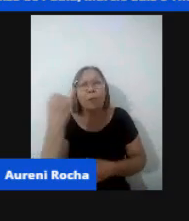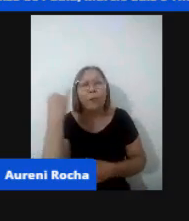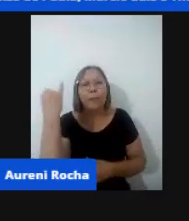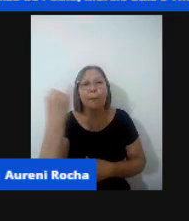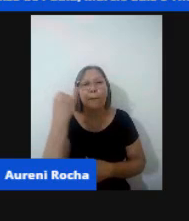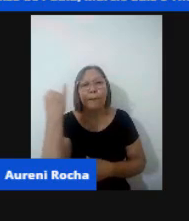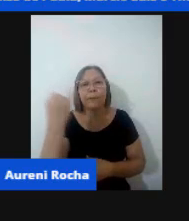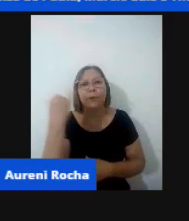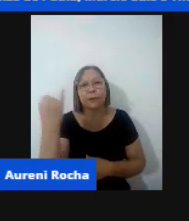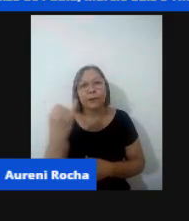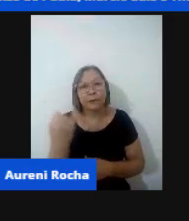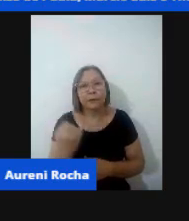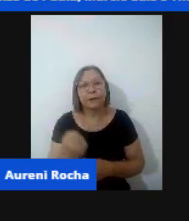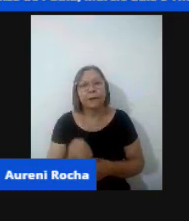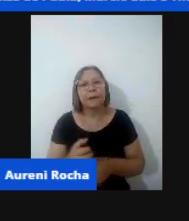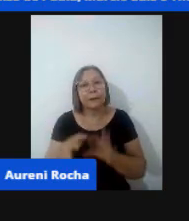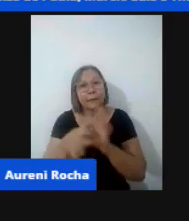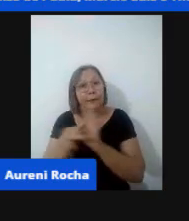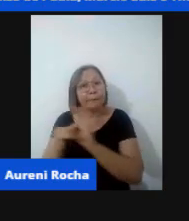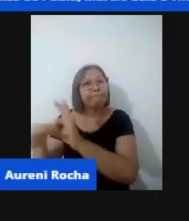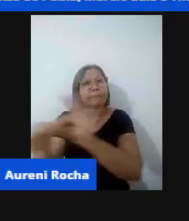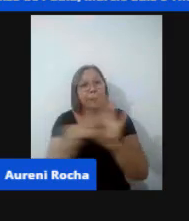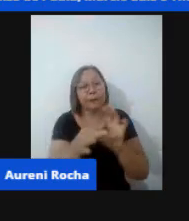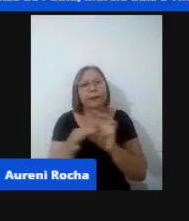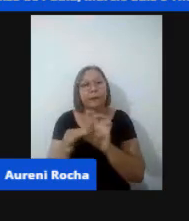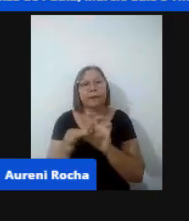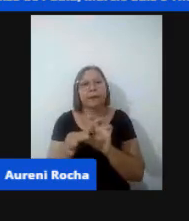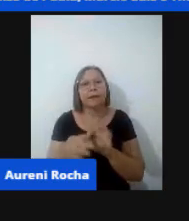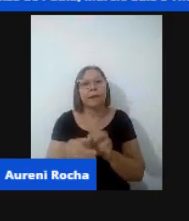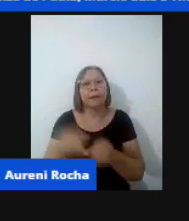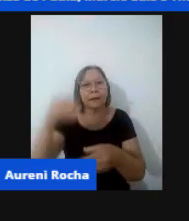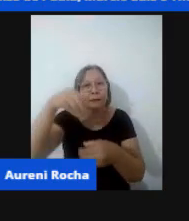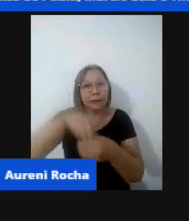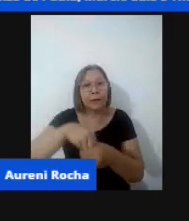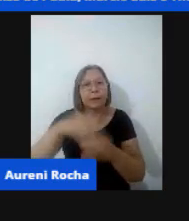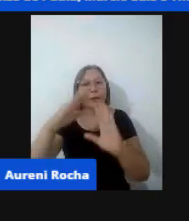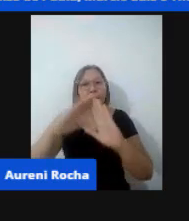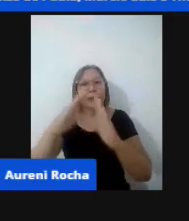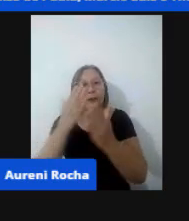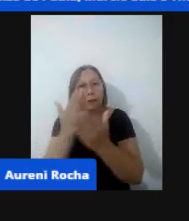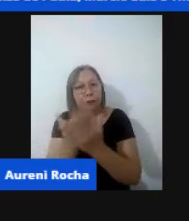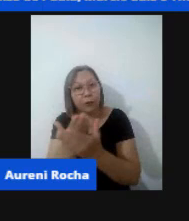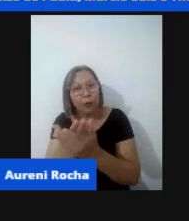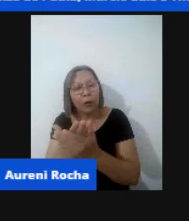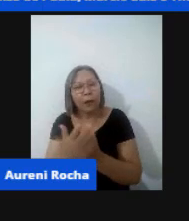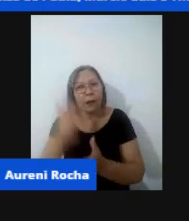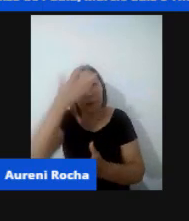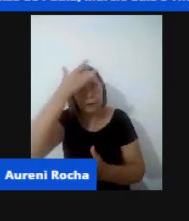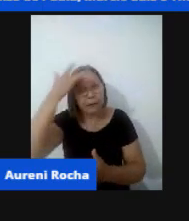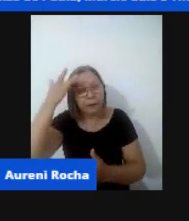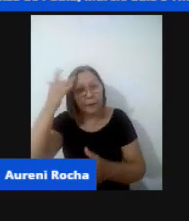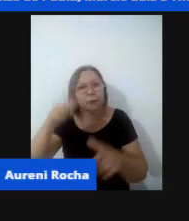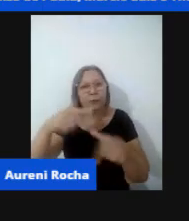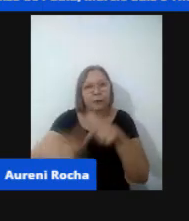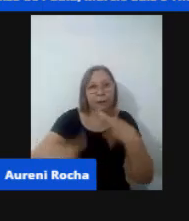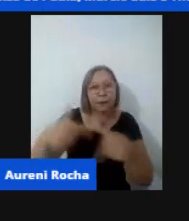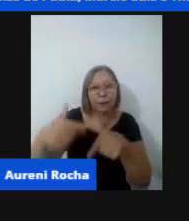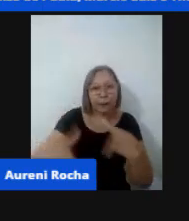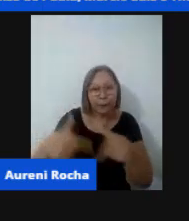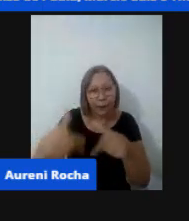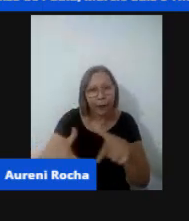dessa parceria dentro da unidade escolar, desses envolvidos e do engajamento desse grupo,